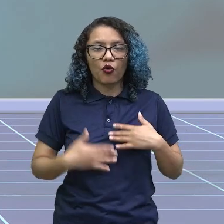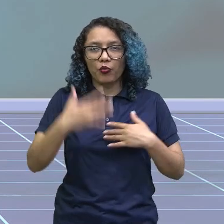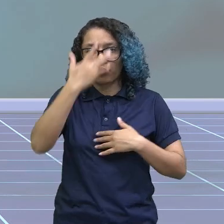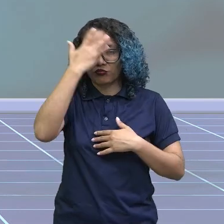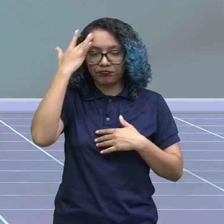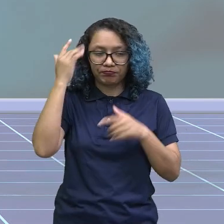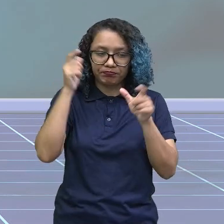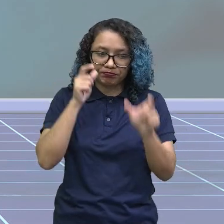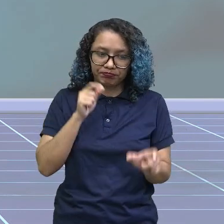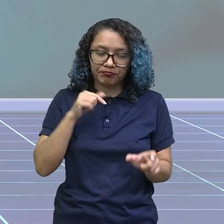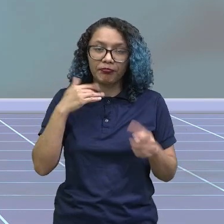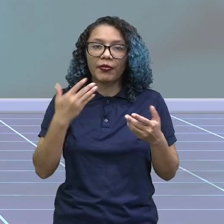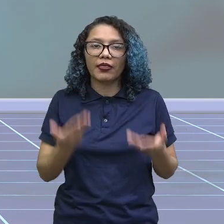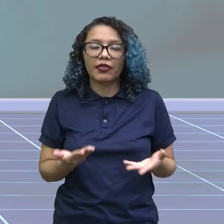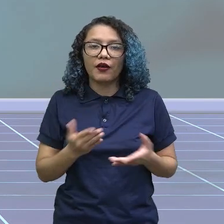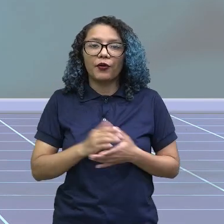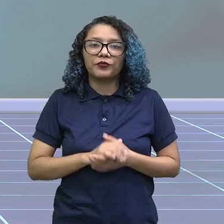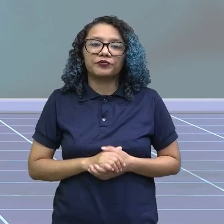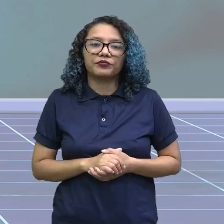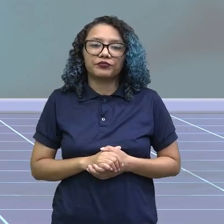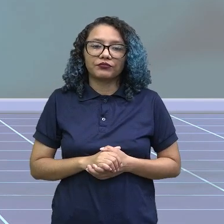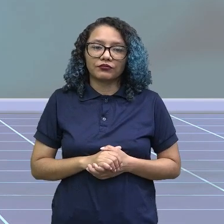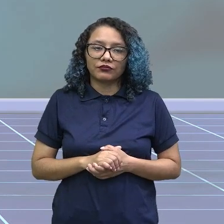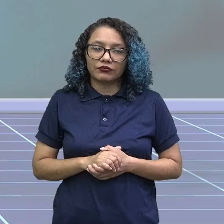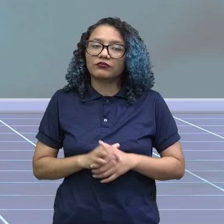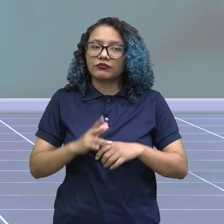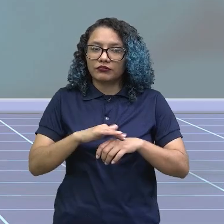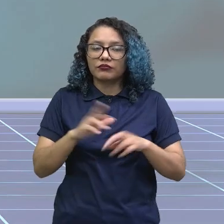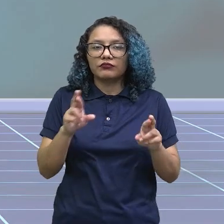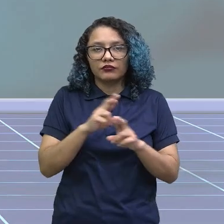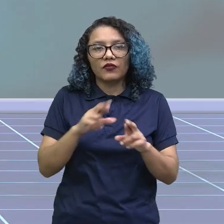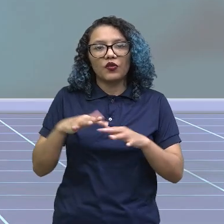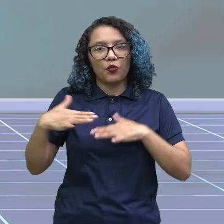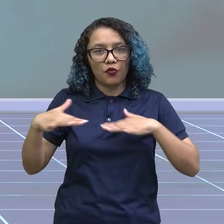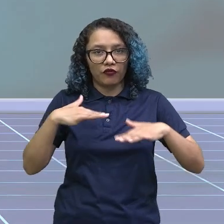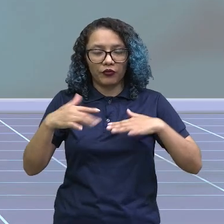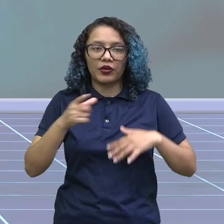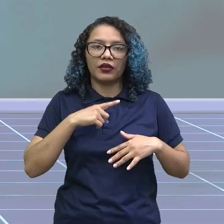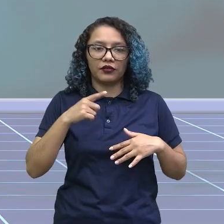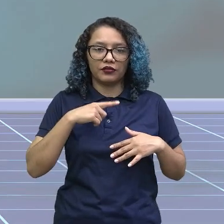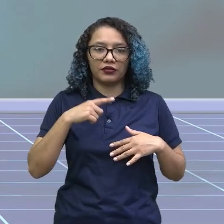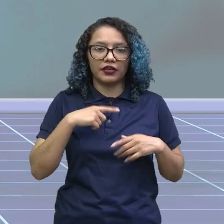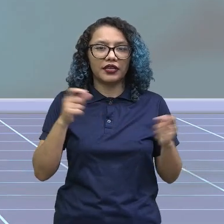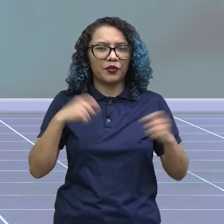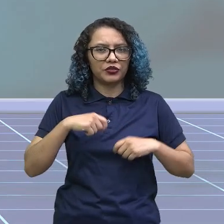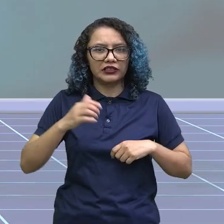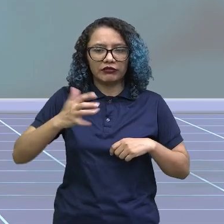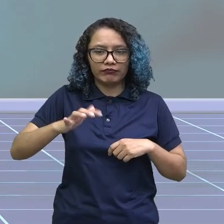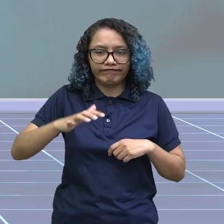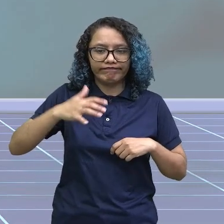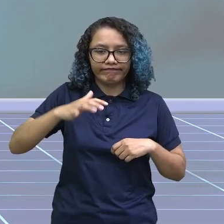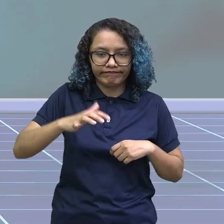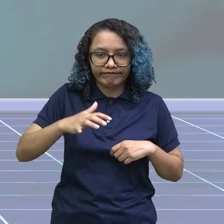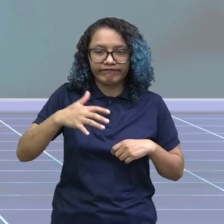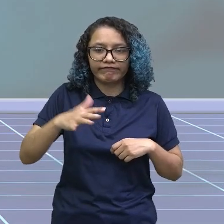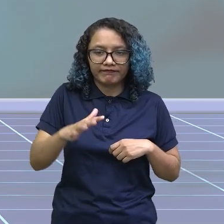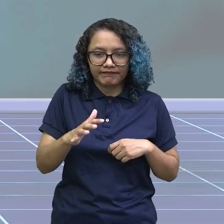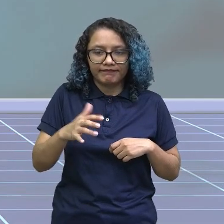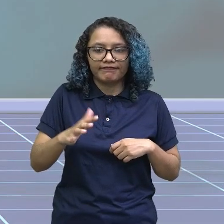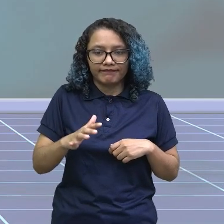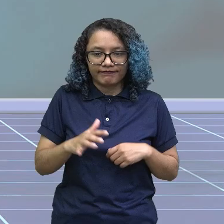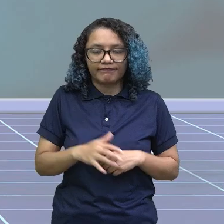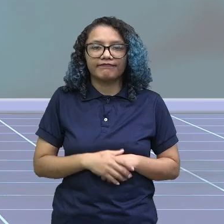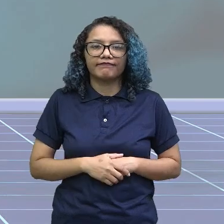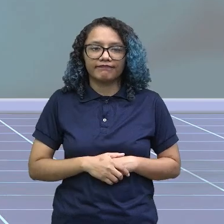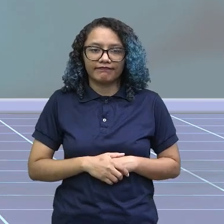vai observar que essa doença está relacionada com esses movimentos, né, vai ocasionar esses tremores, né? Então, toda essa